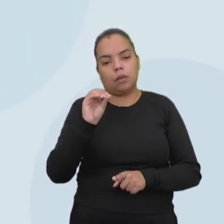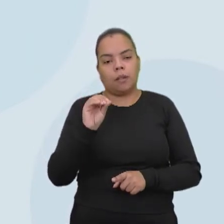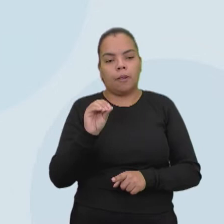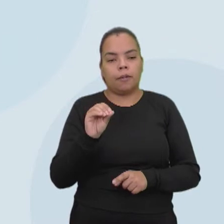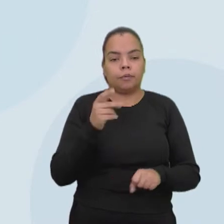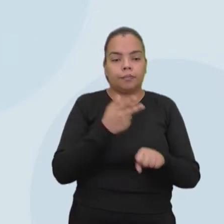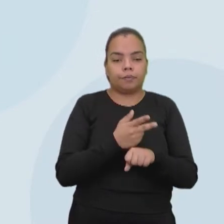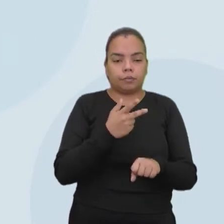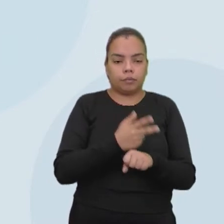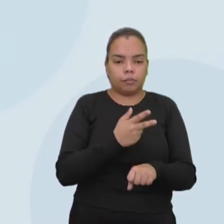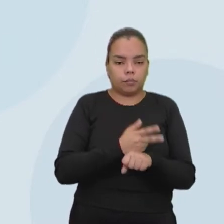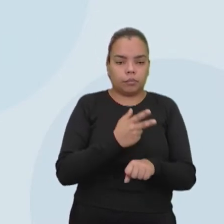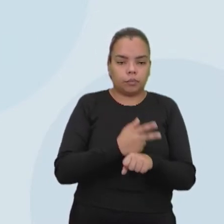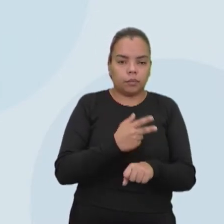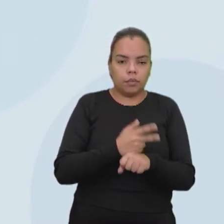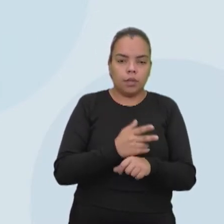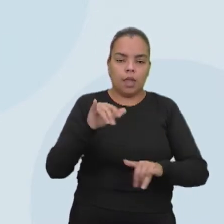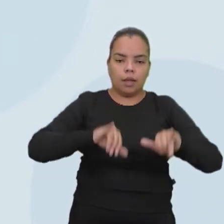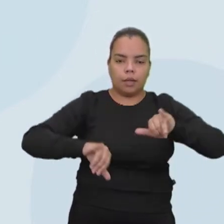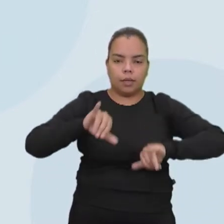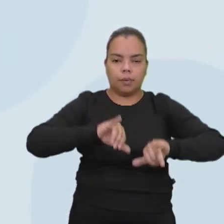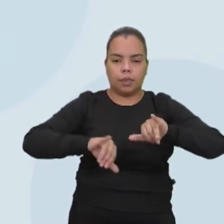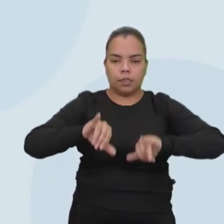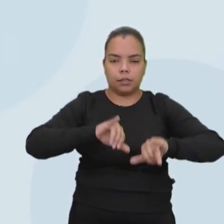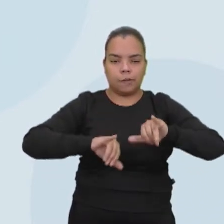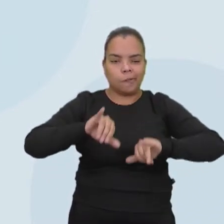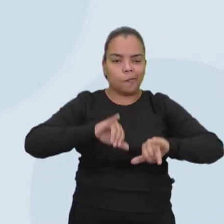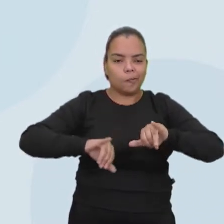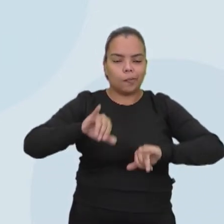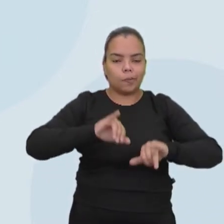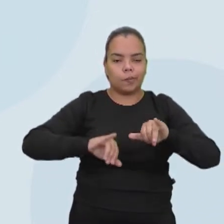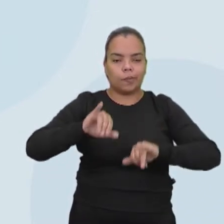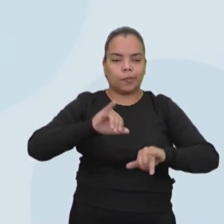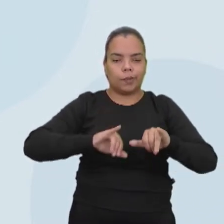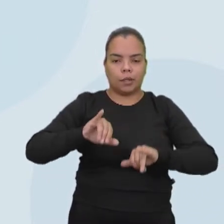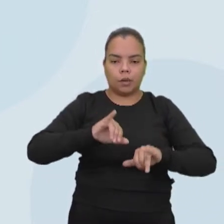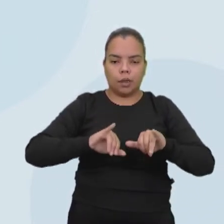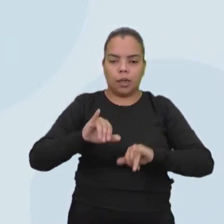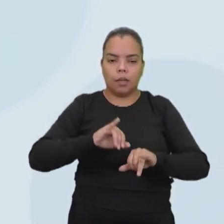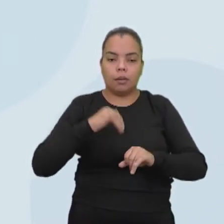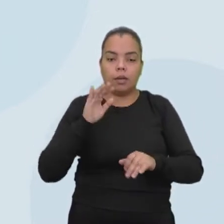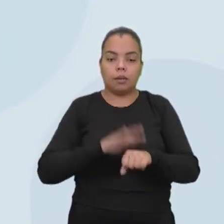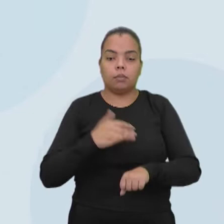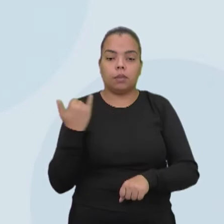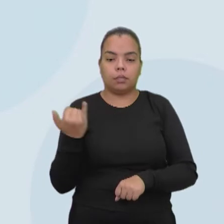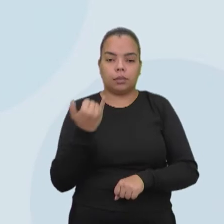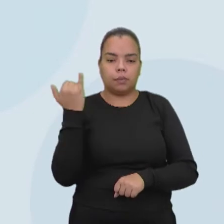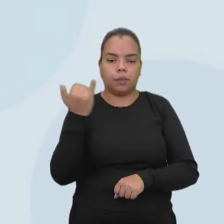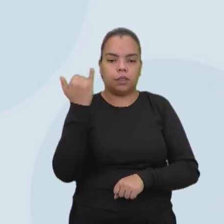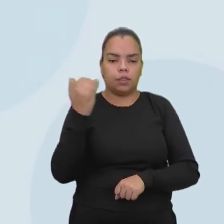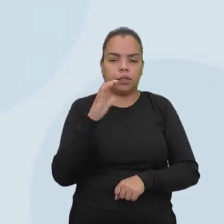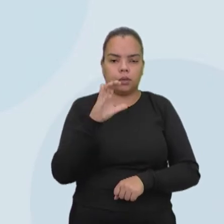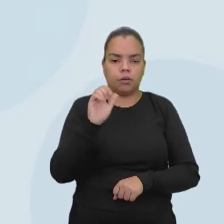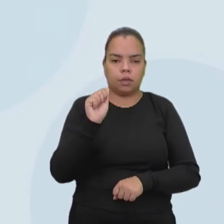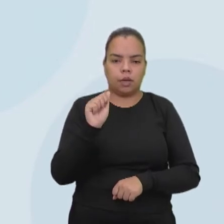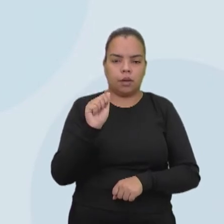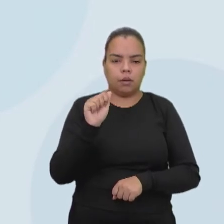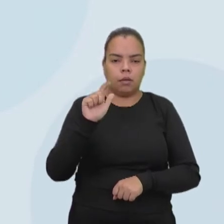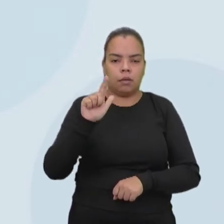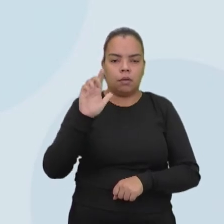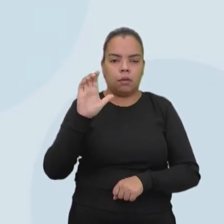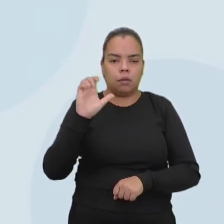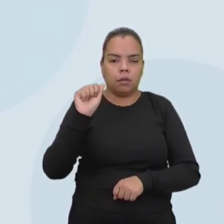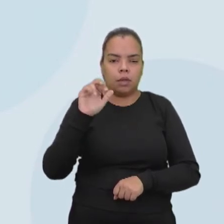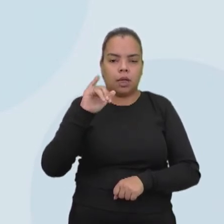né, fosfatos e halóides. As principais rochas calcárias são o calcário, composto essencialmente